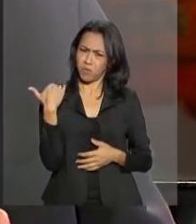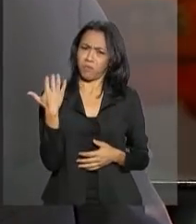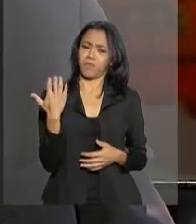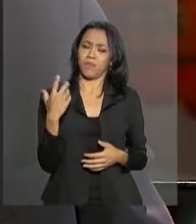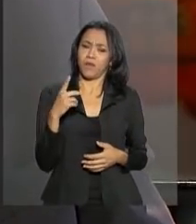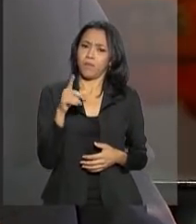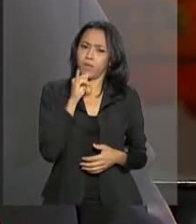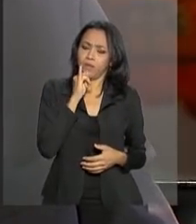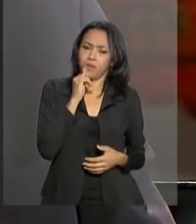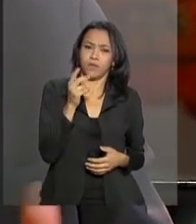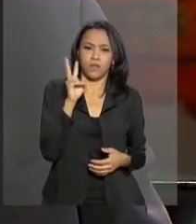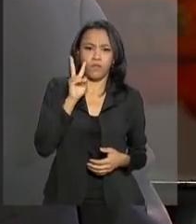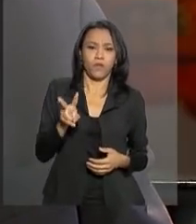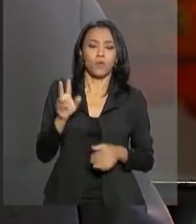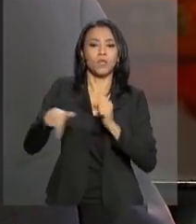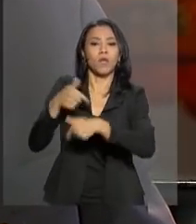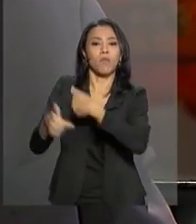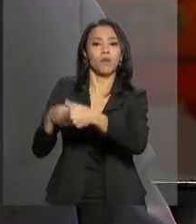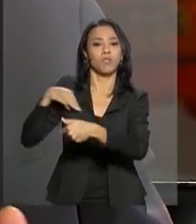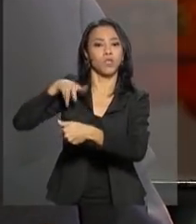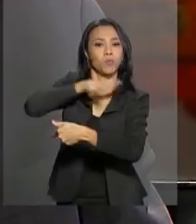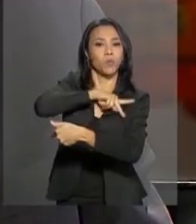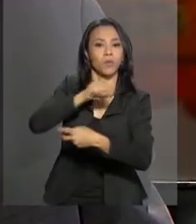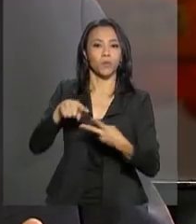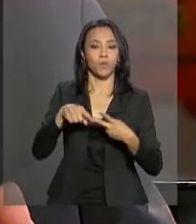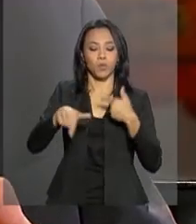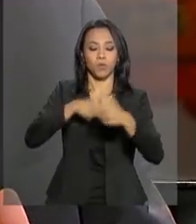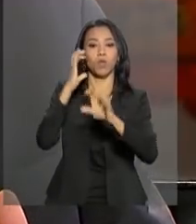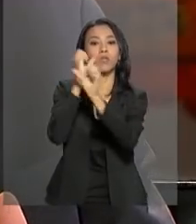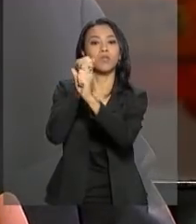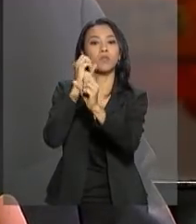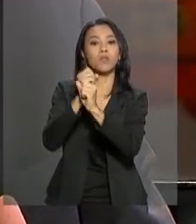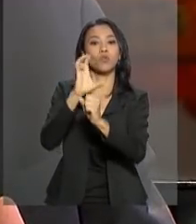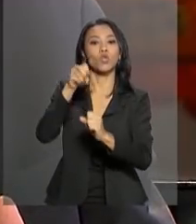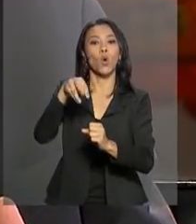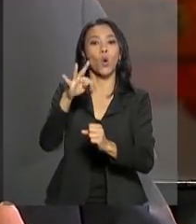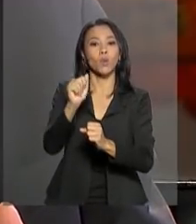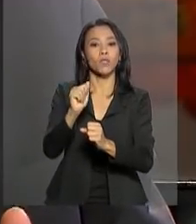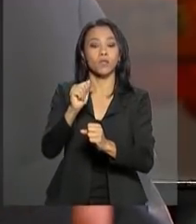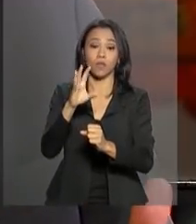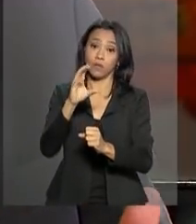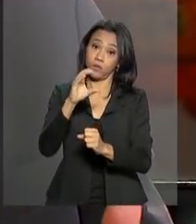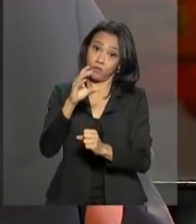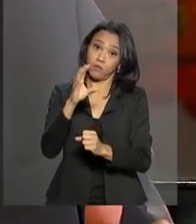Você veja a atuação do Ministério Público, do Tribunal de Contas, da Polícia Federal, não é?